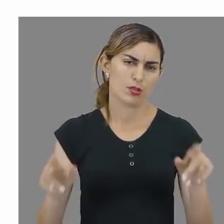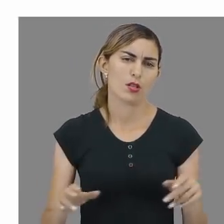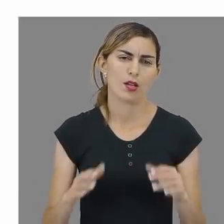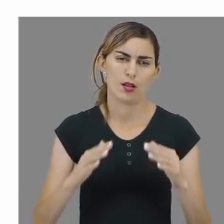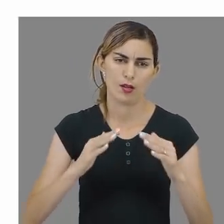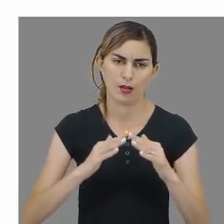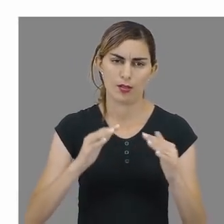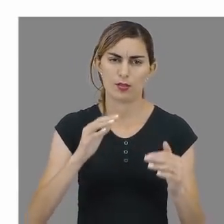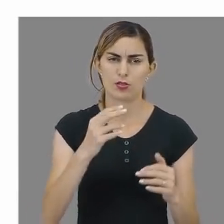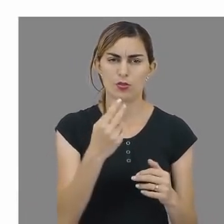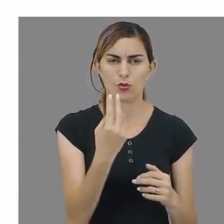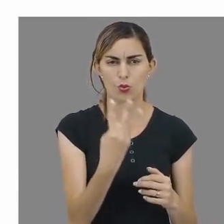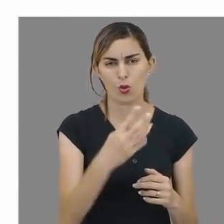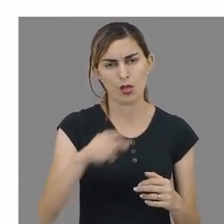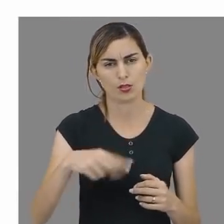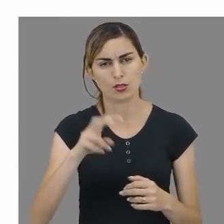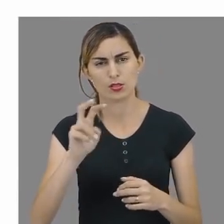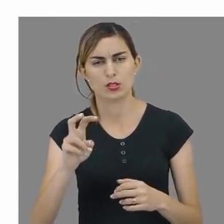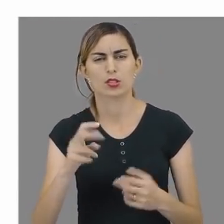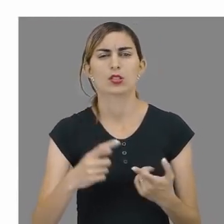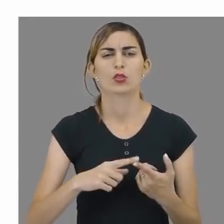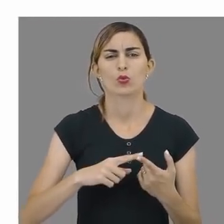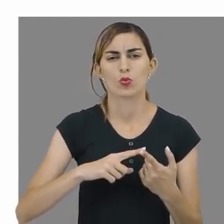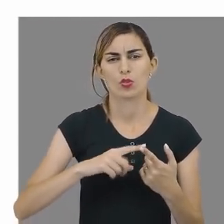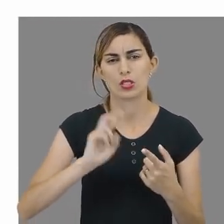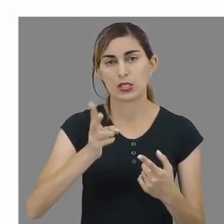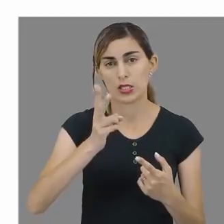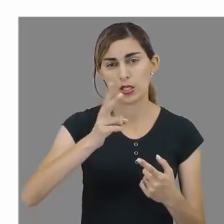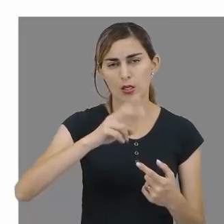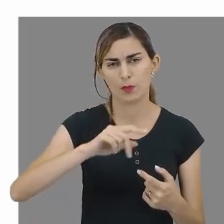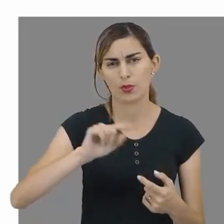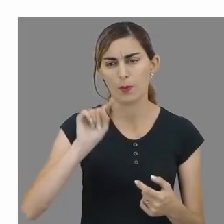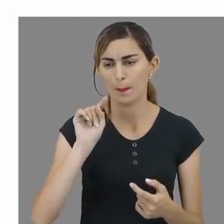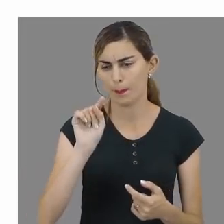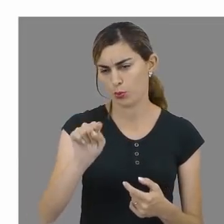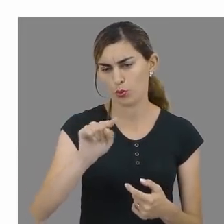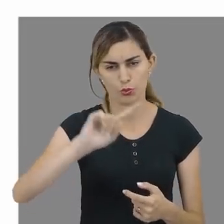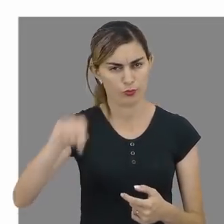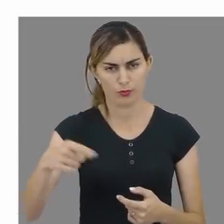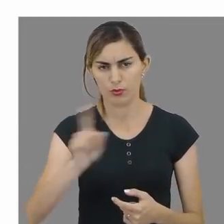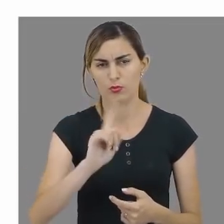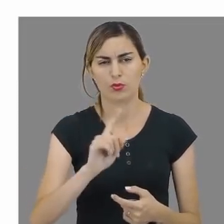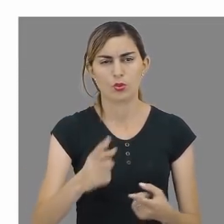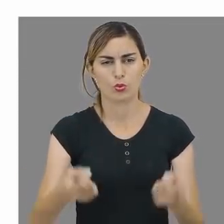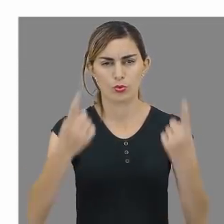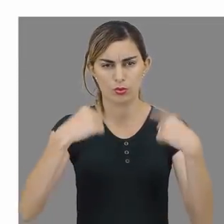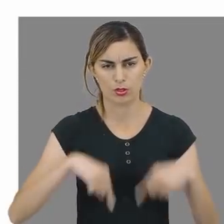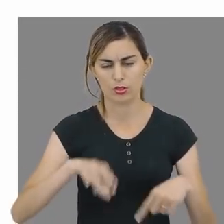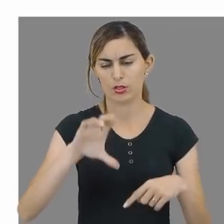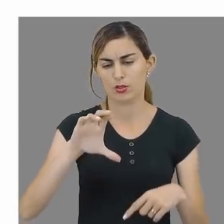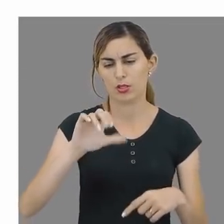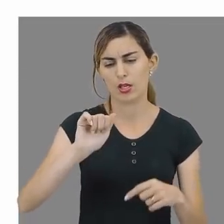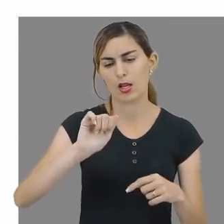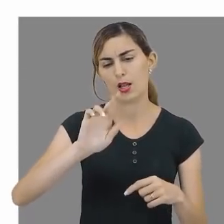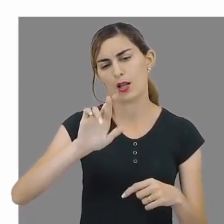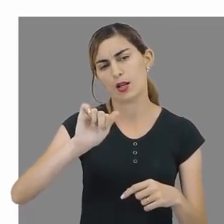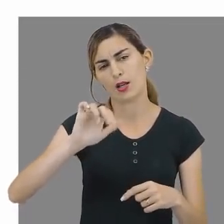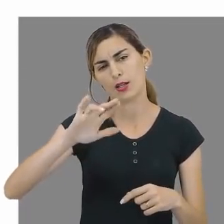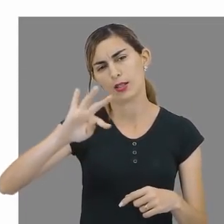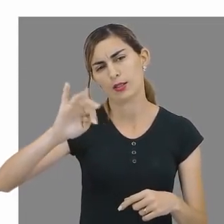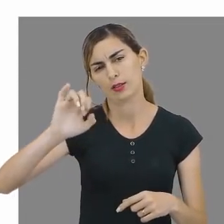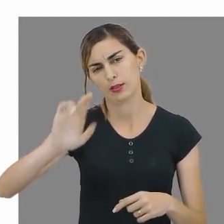casas decimais, sendo separados por ponto no lugar de vírgula. O terceiro é o tipo caractere. Eles